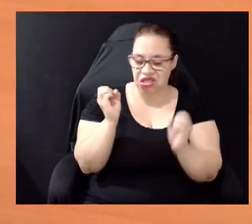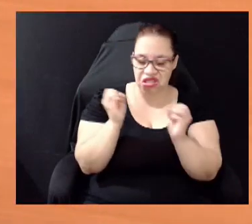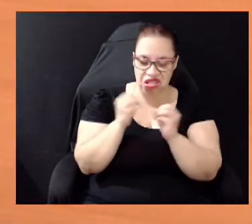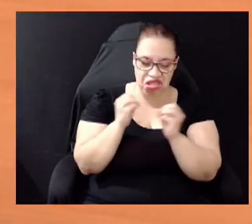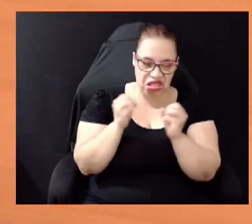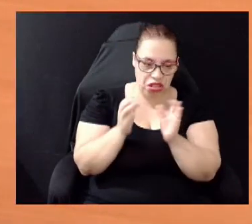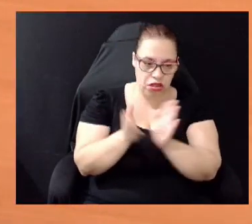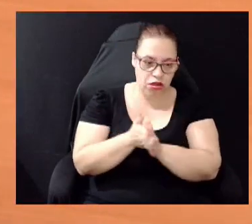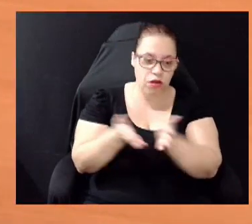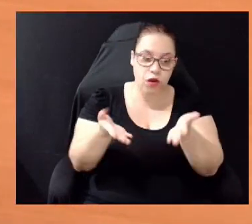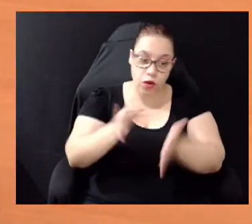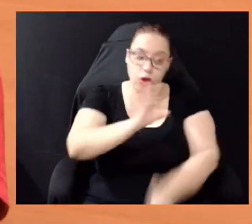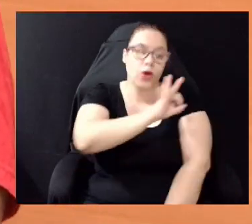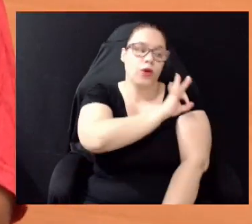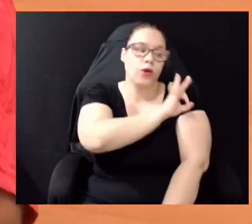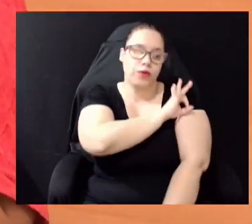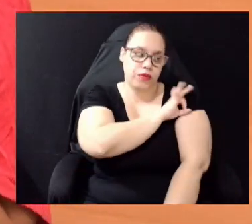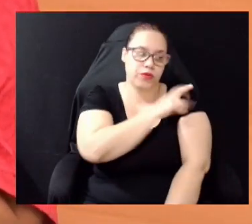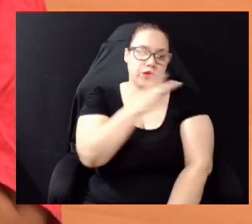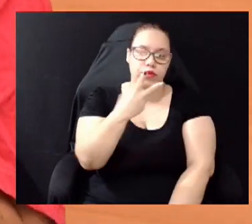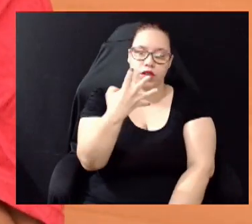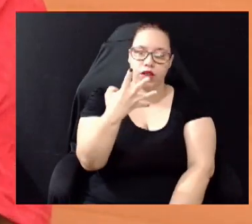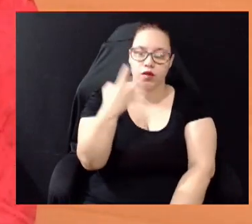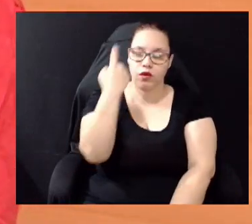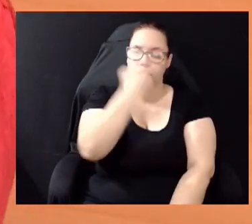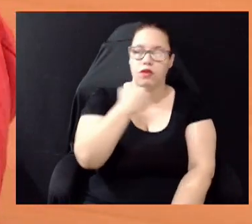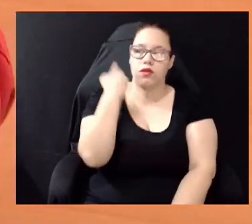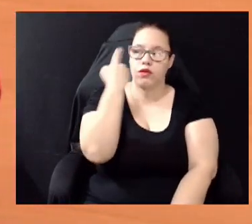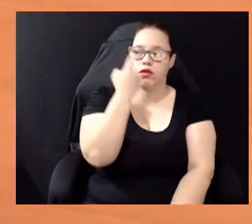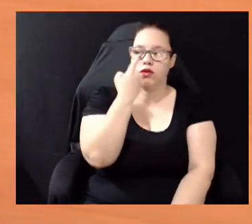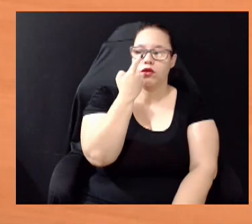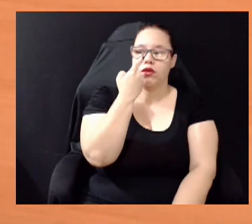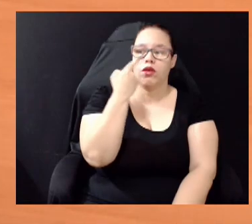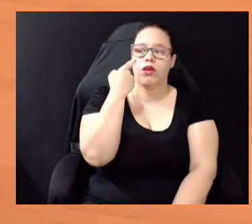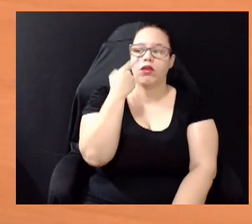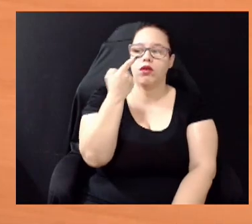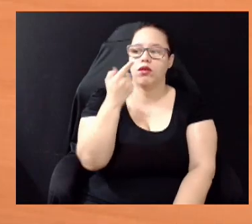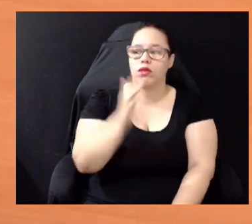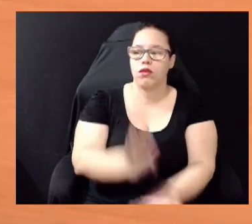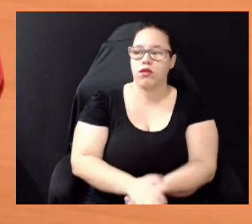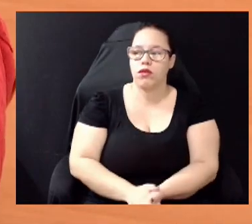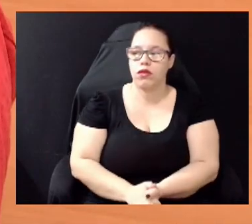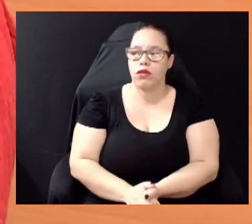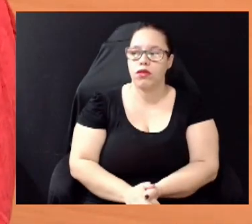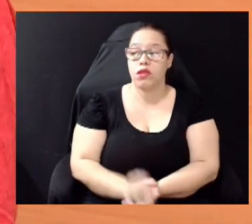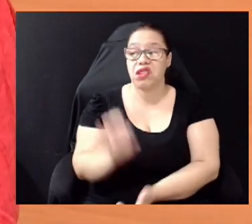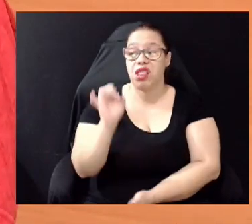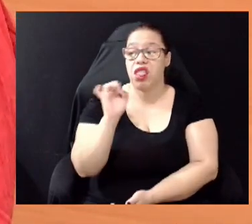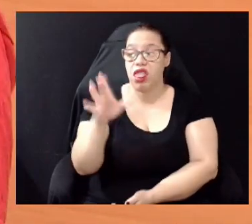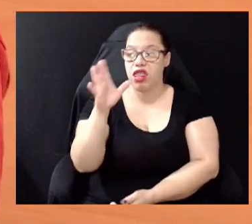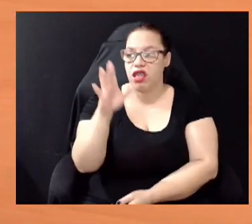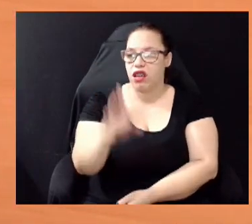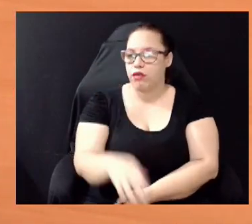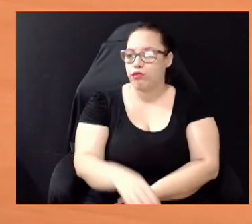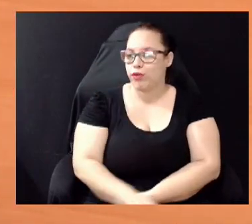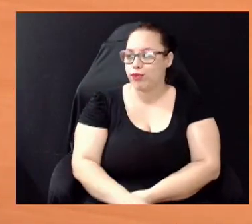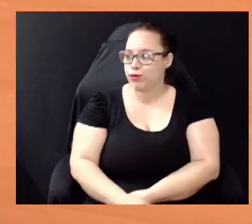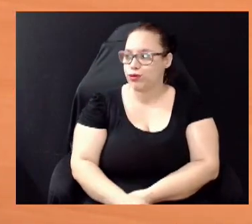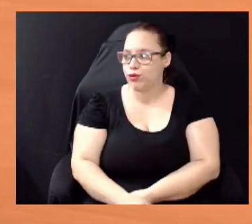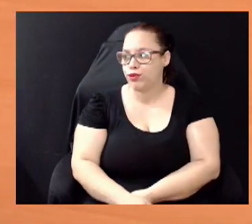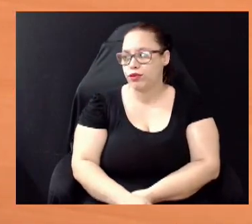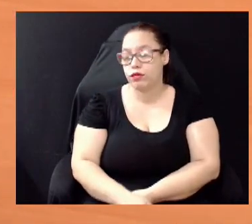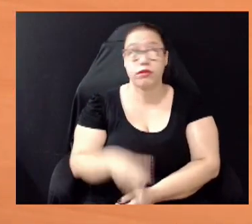que funciona 24 horas, mas que a gente vê que são só palanques para políticos,